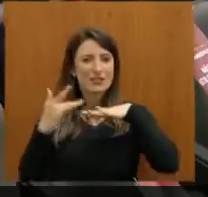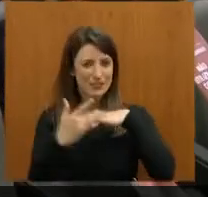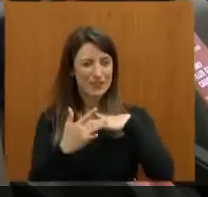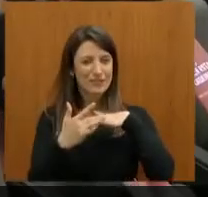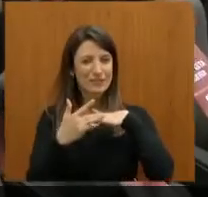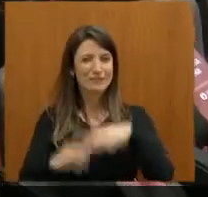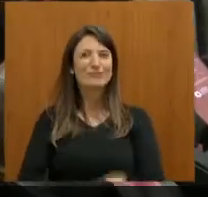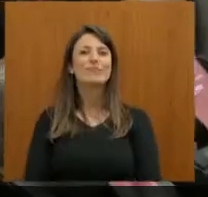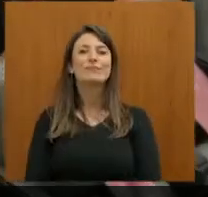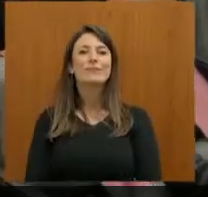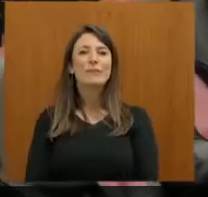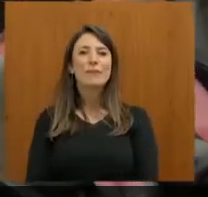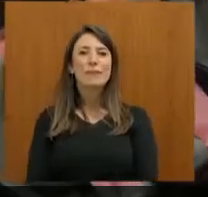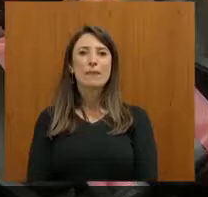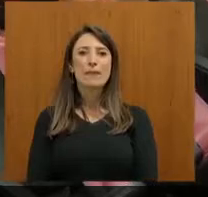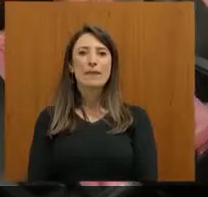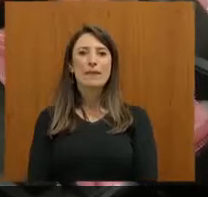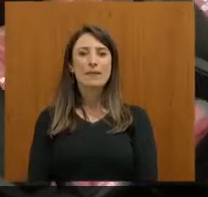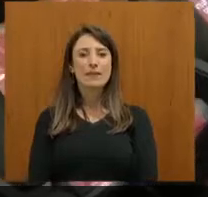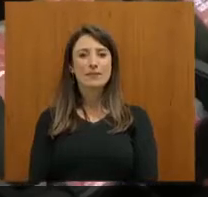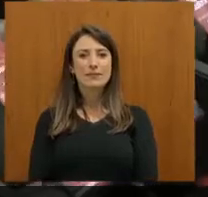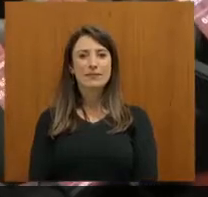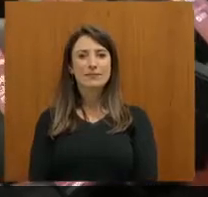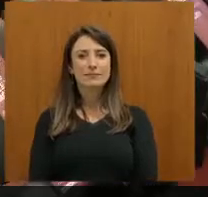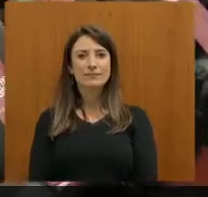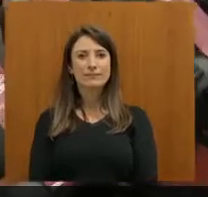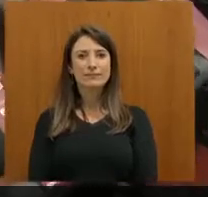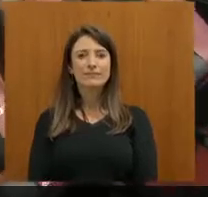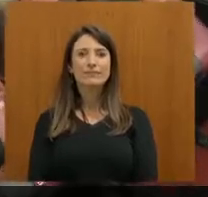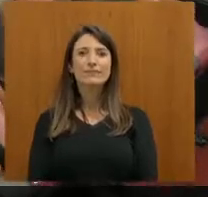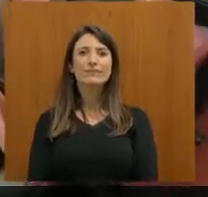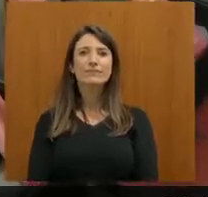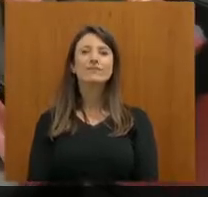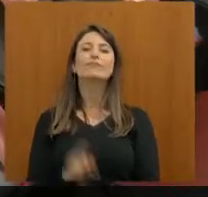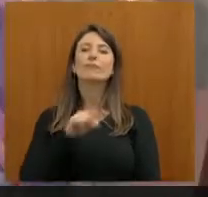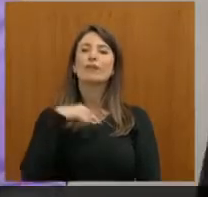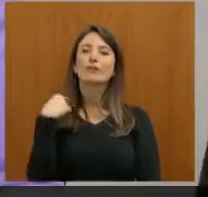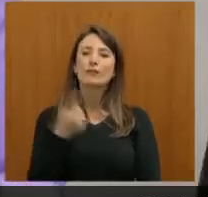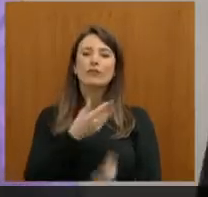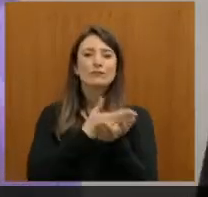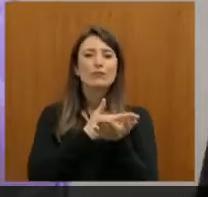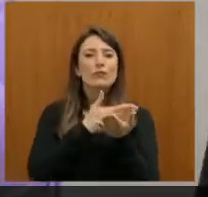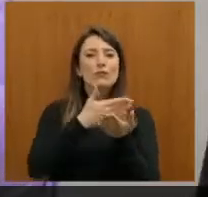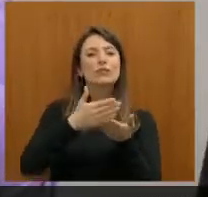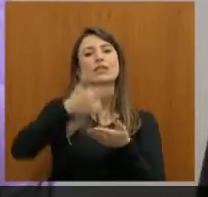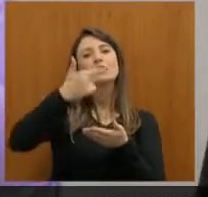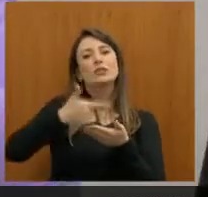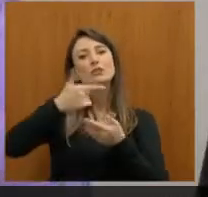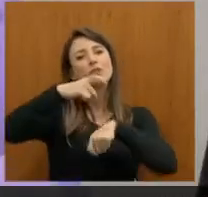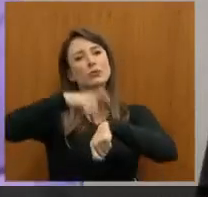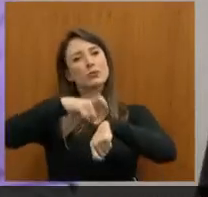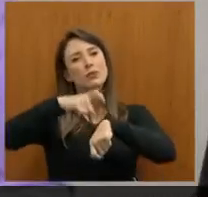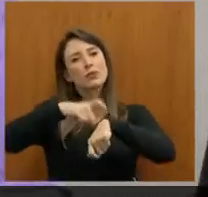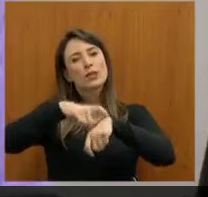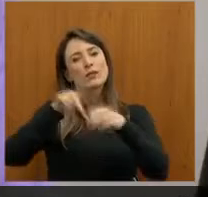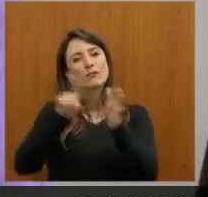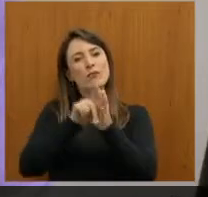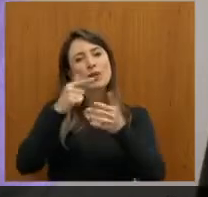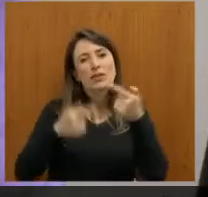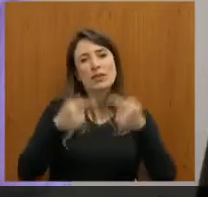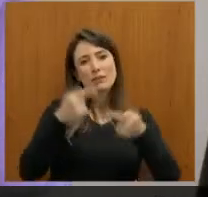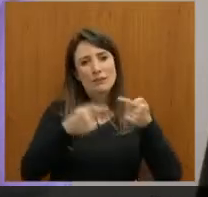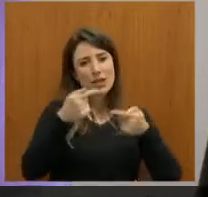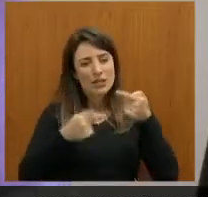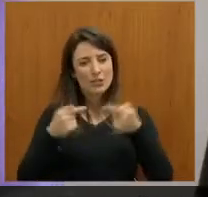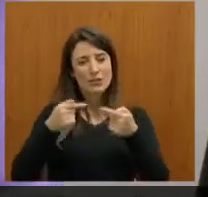nós estamos dando início à segunda etapa do debate público e vemos a